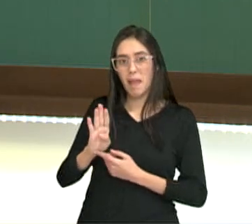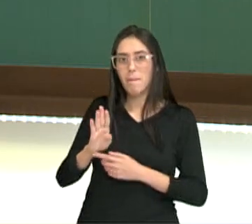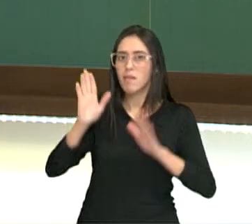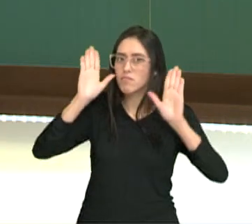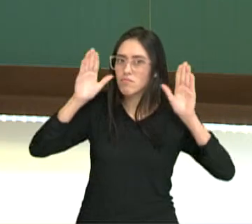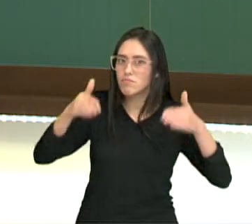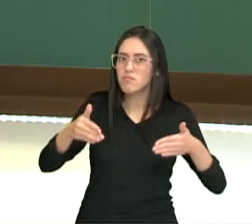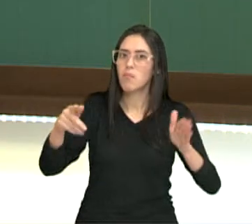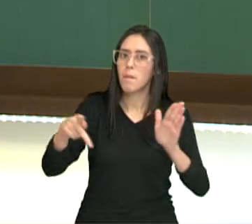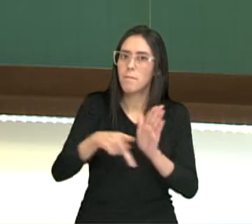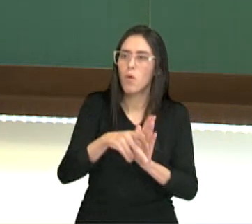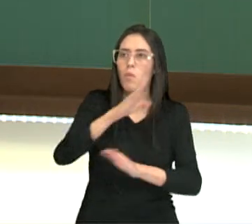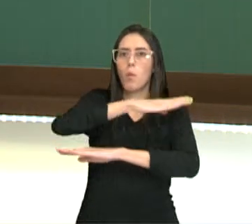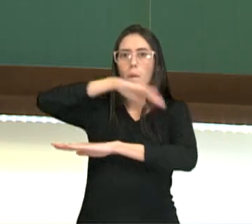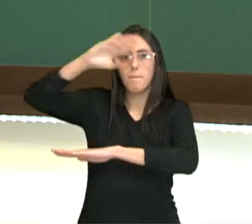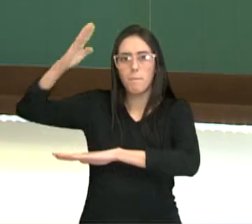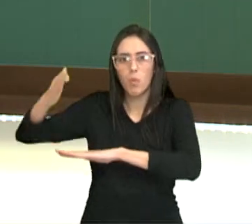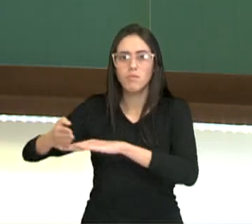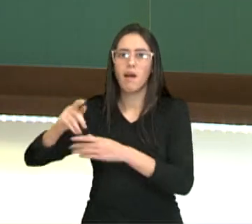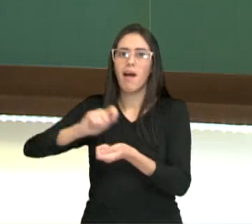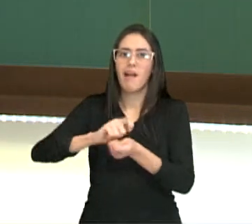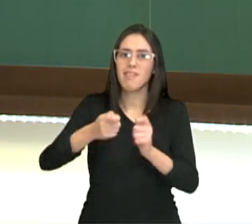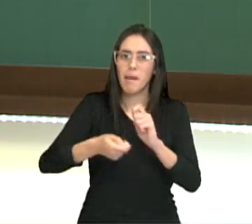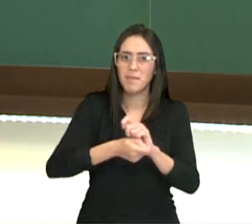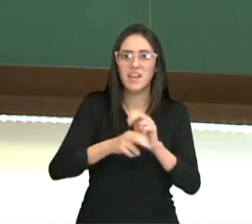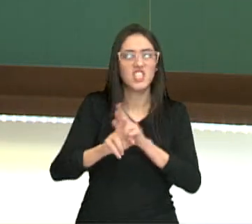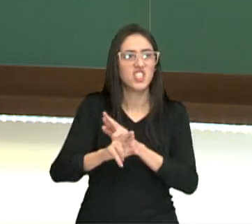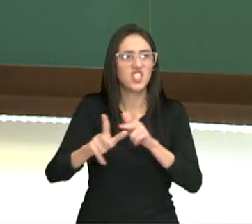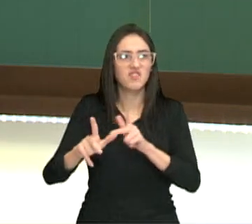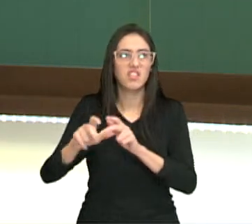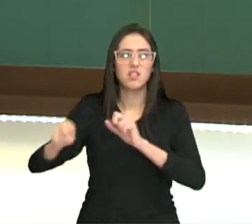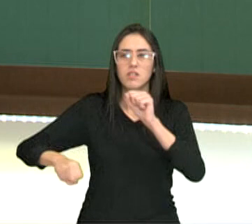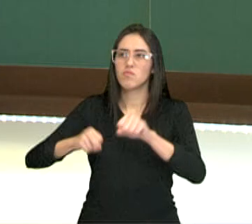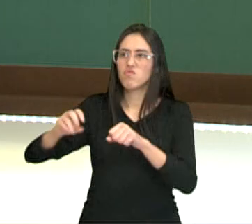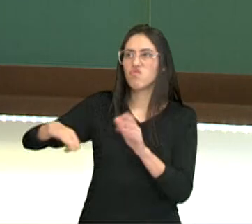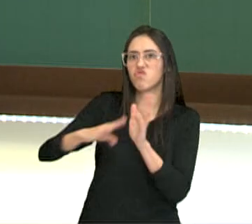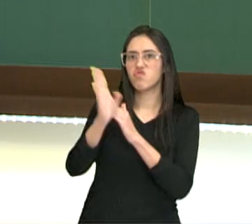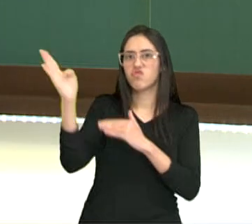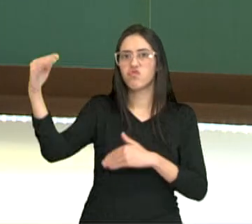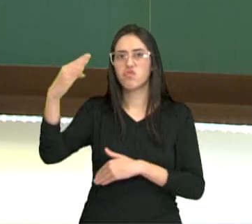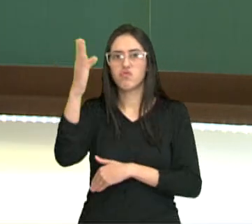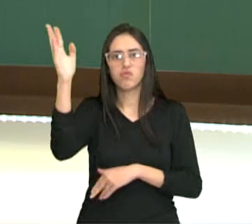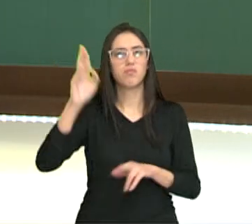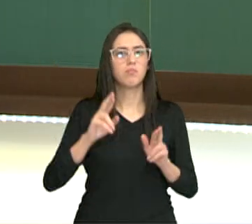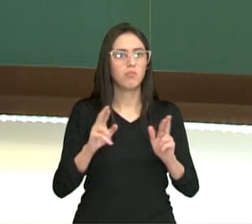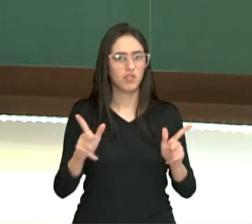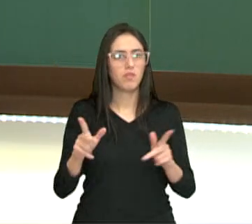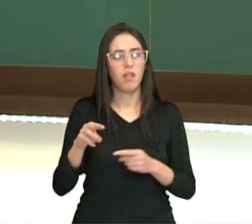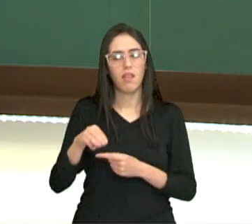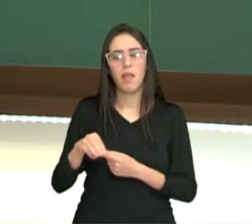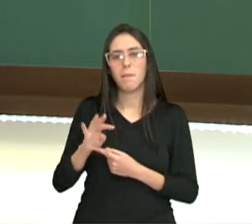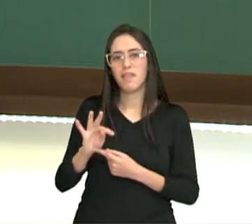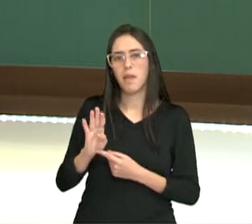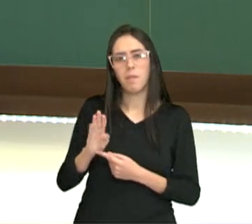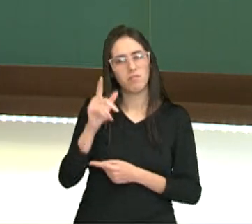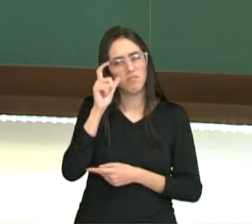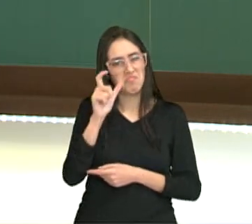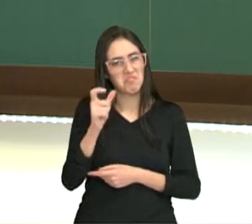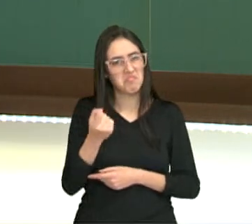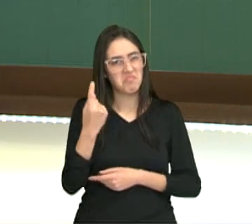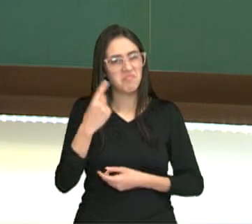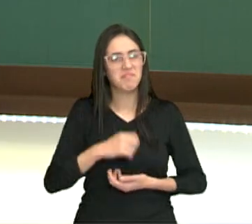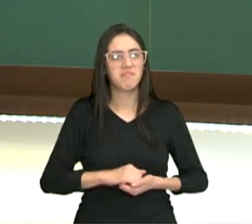A MTB é aquela criada e adaptada exclusivamente para as trilhas de mountain bike. Interessante, né, gente?